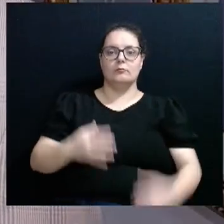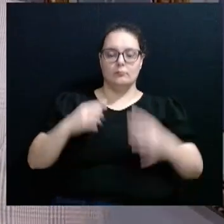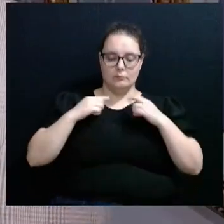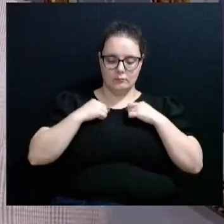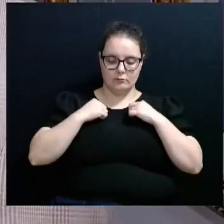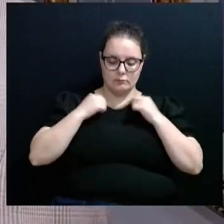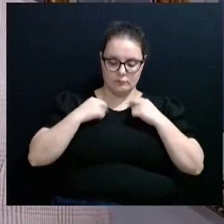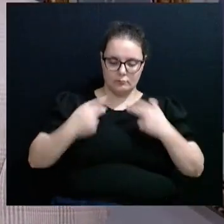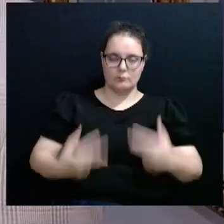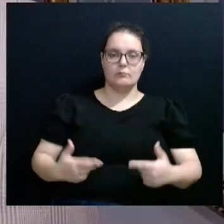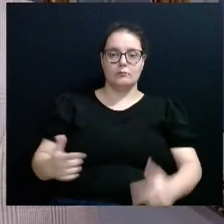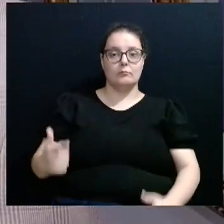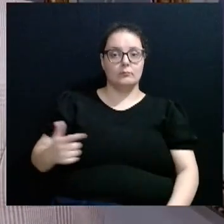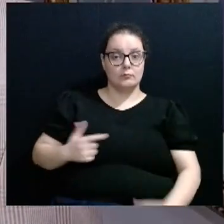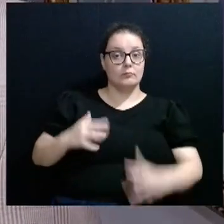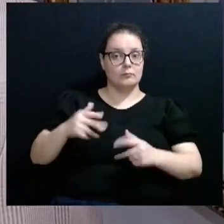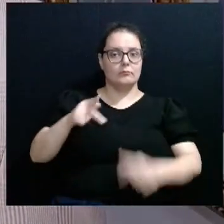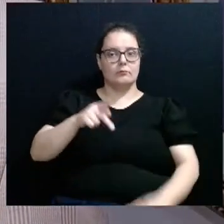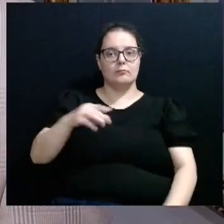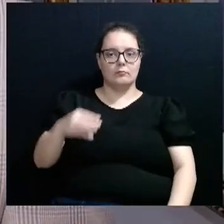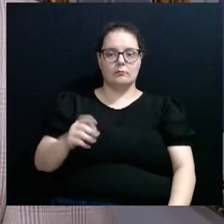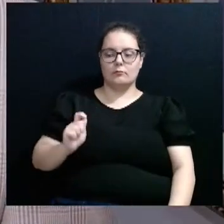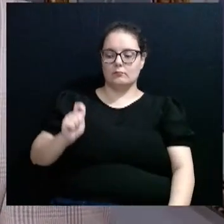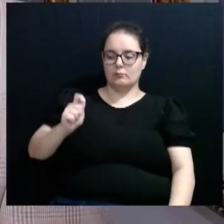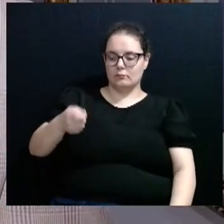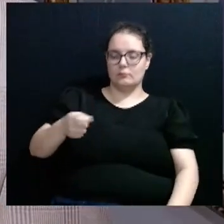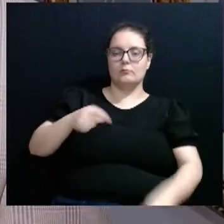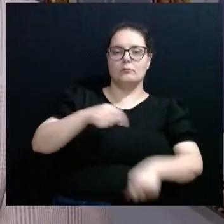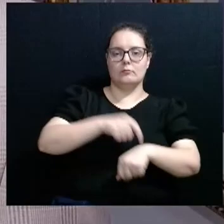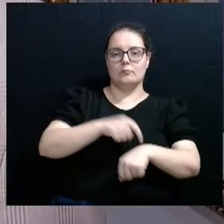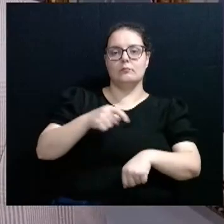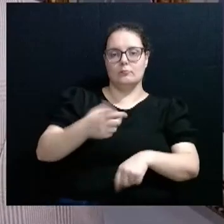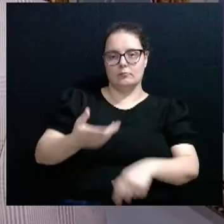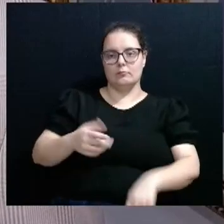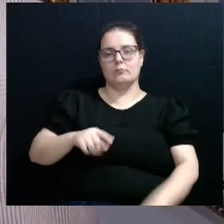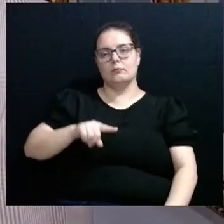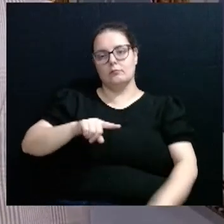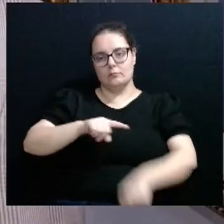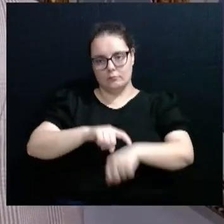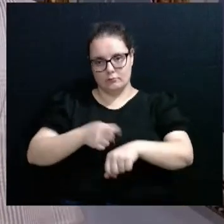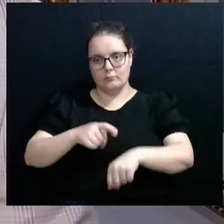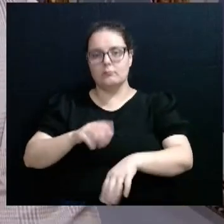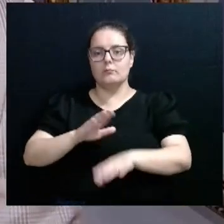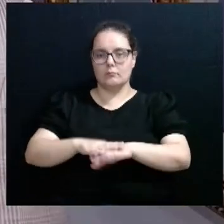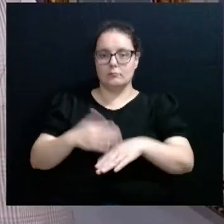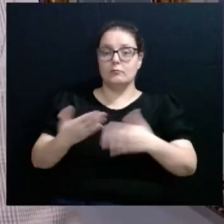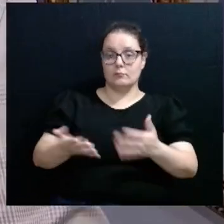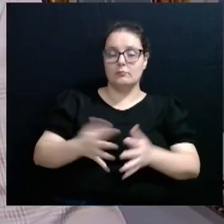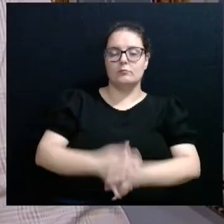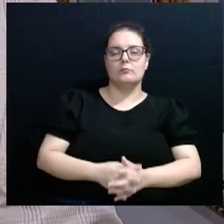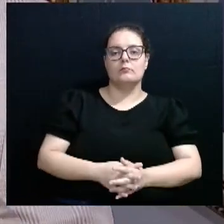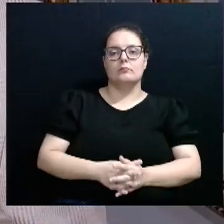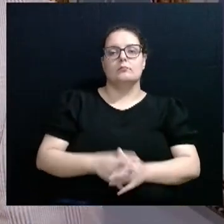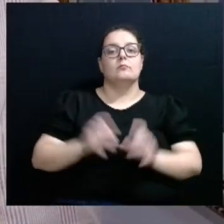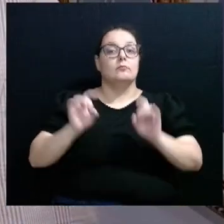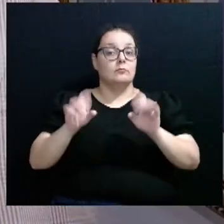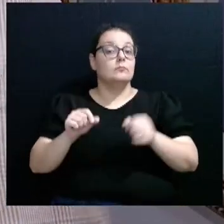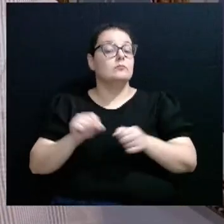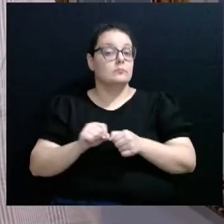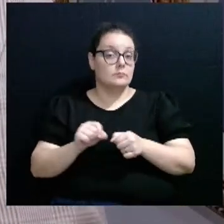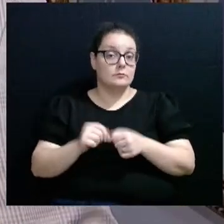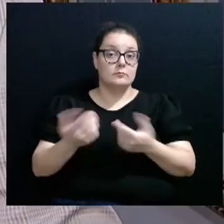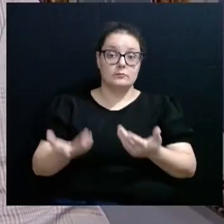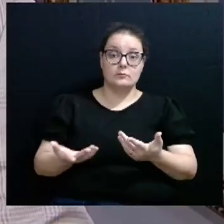né? E ele paga apenas aquela, digamos assim, hora extra, aquela ação ali específica para fazer, ou num